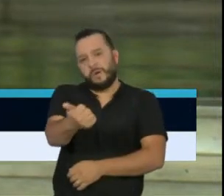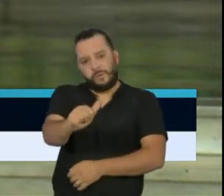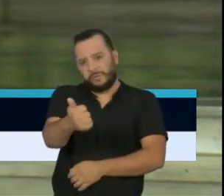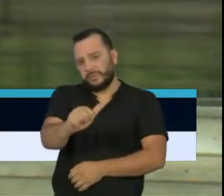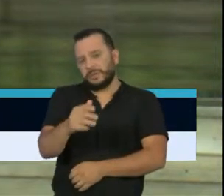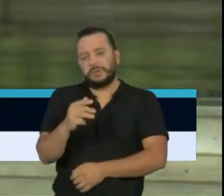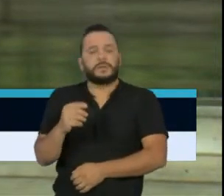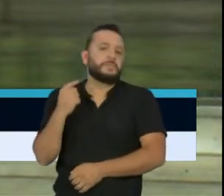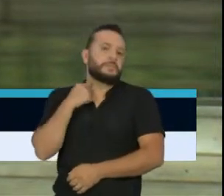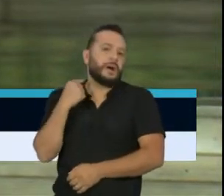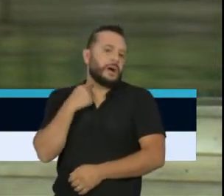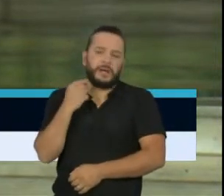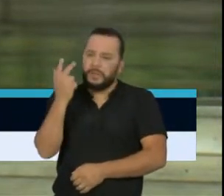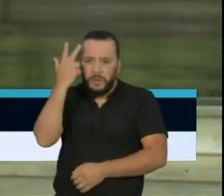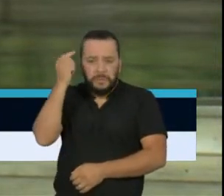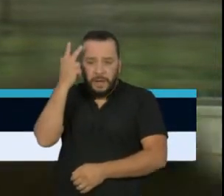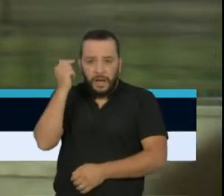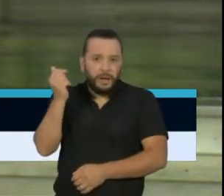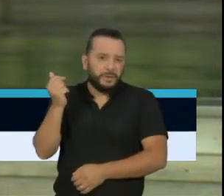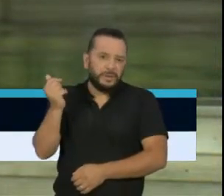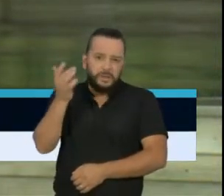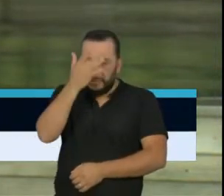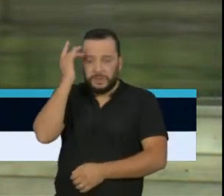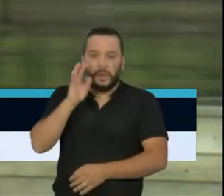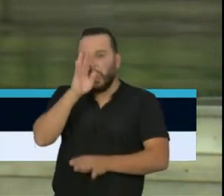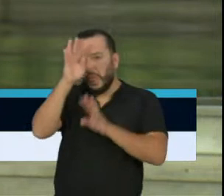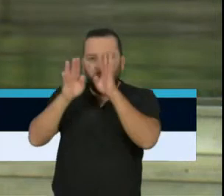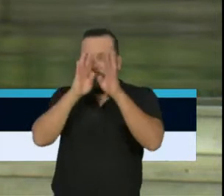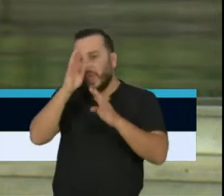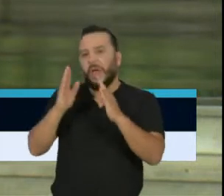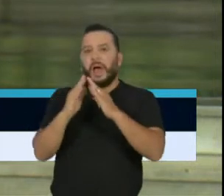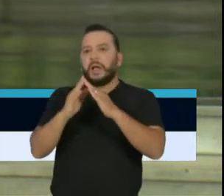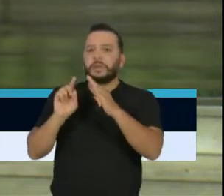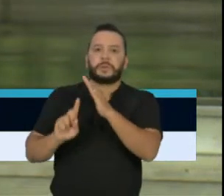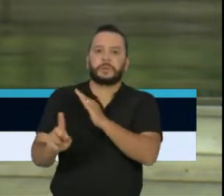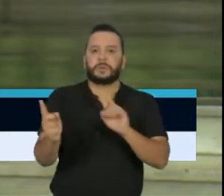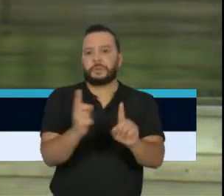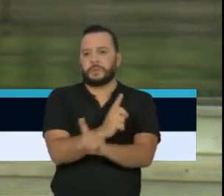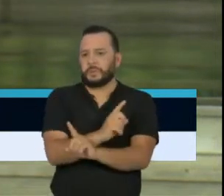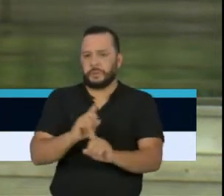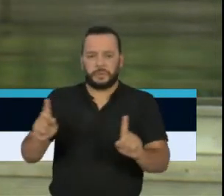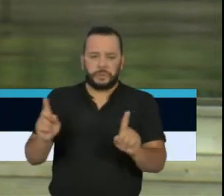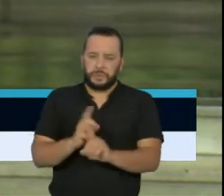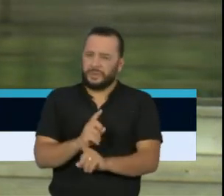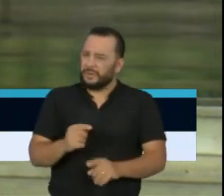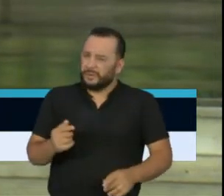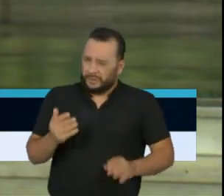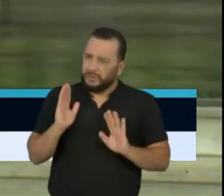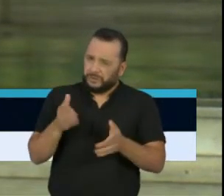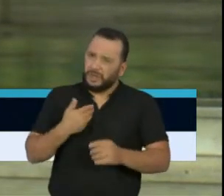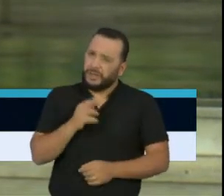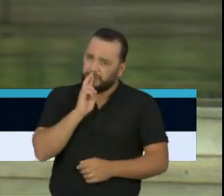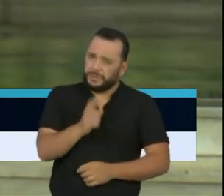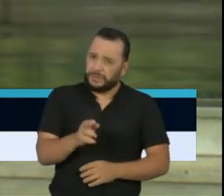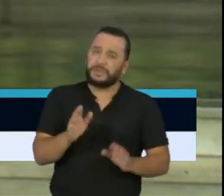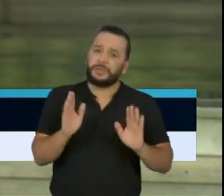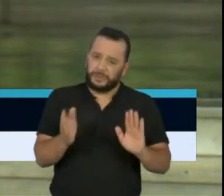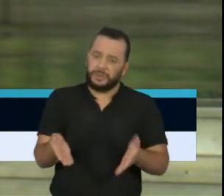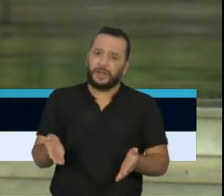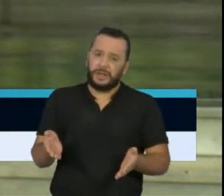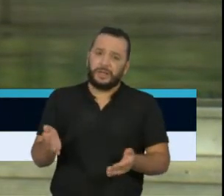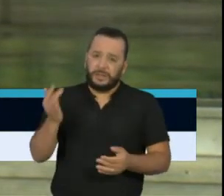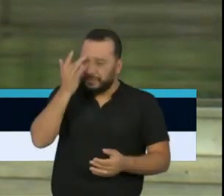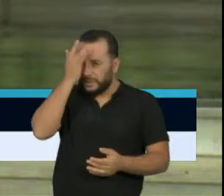pessoas interpretarem isso como relaxamento. Não devem fazê-lo. Aliás, já respondi hoje também a um outro jornalista que